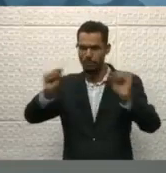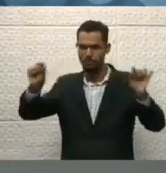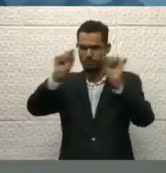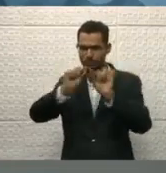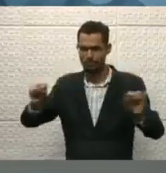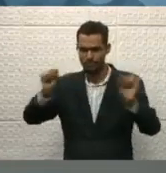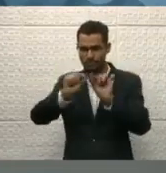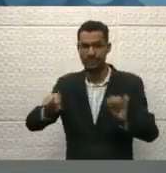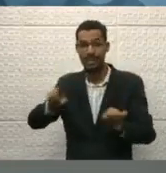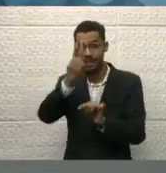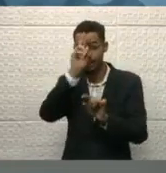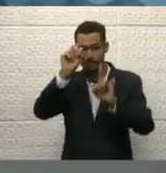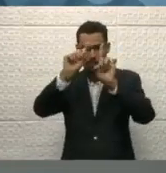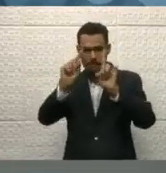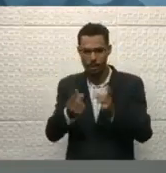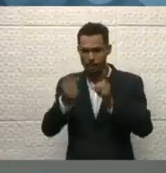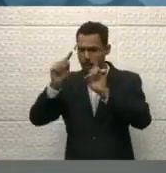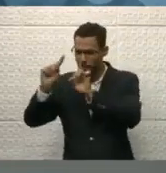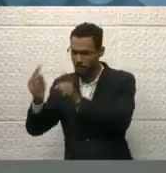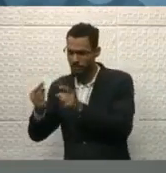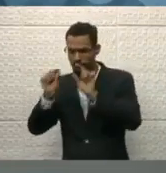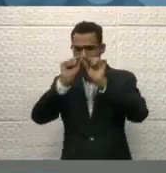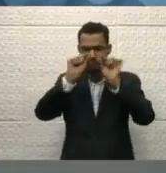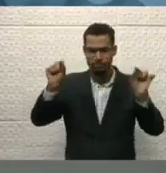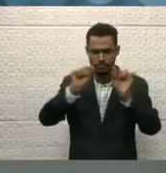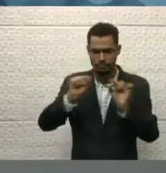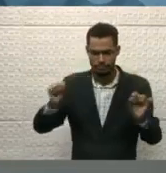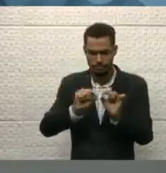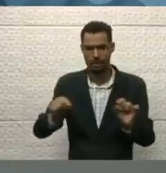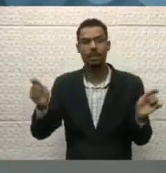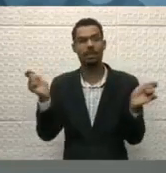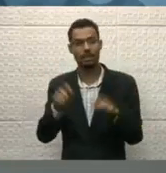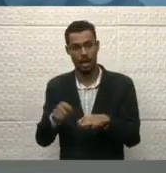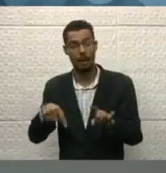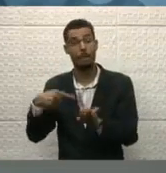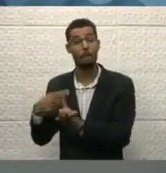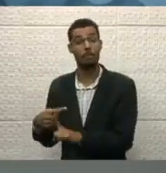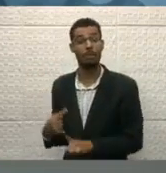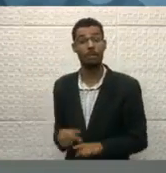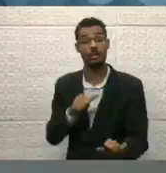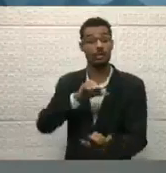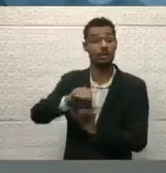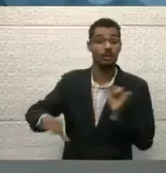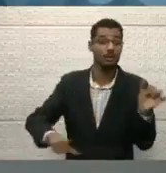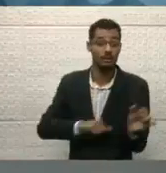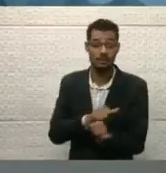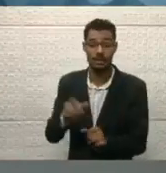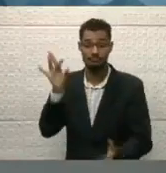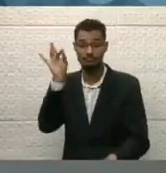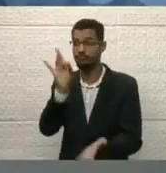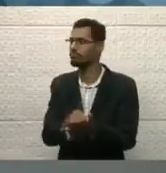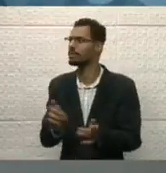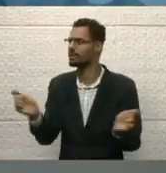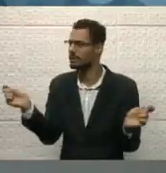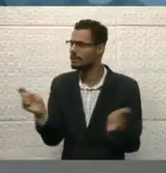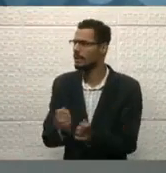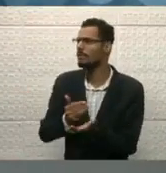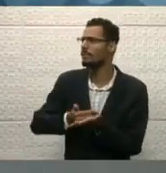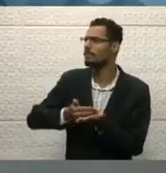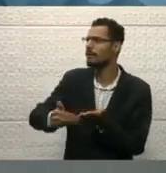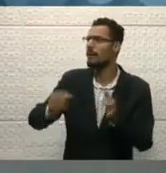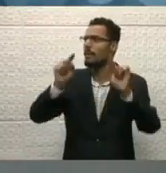duas condições, elas vão ser satisfeitas, porque a transformação foi definida a partir de